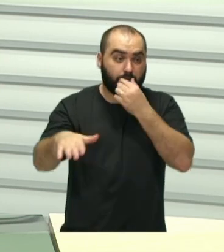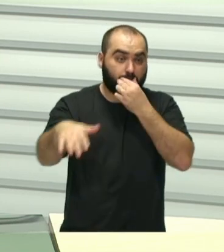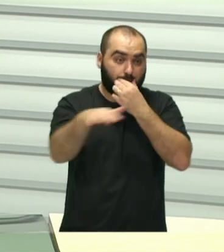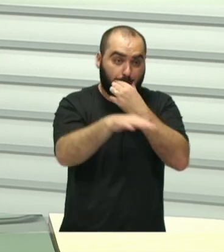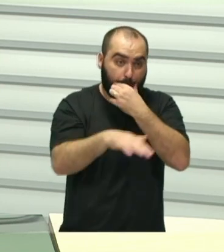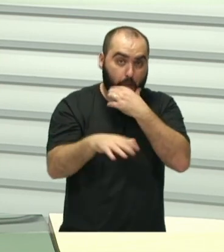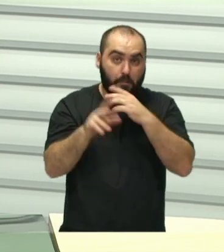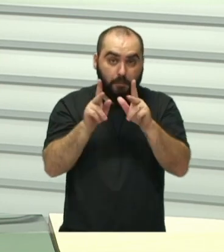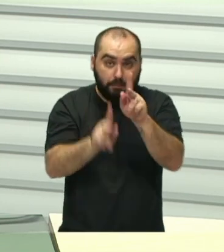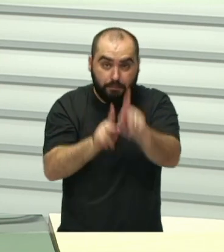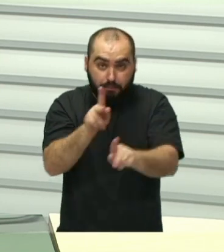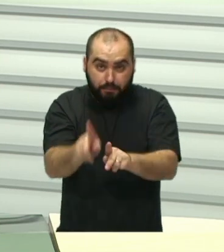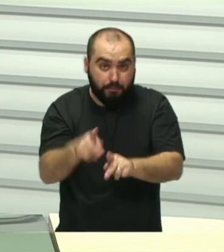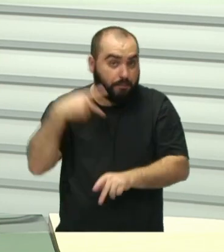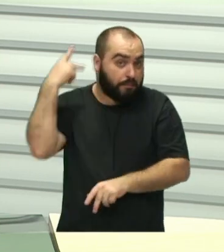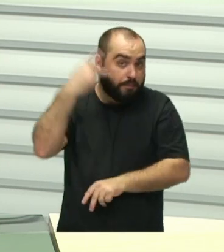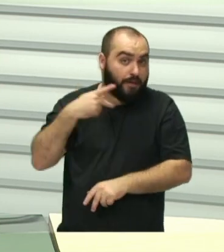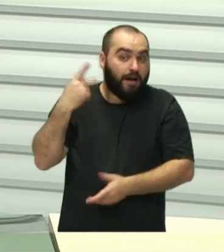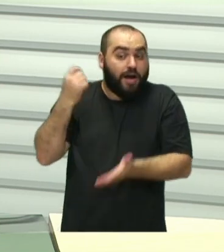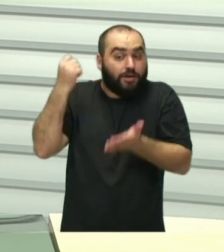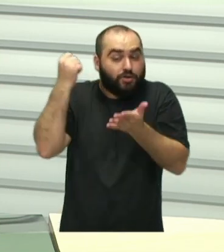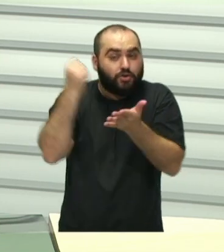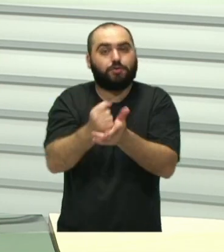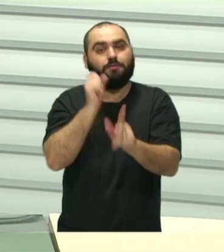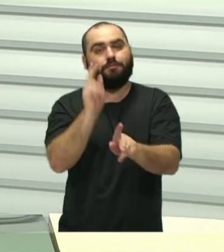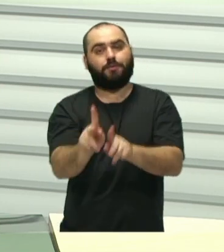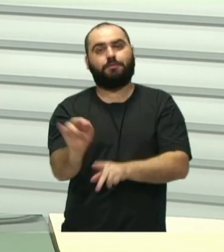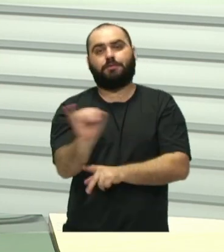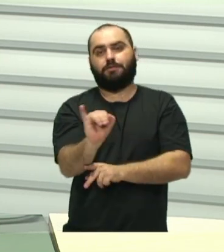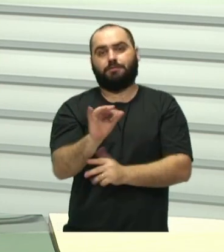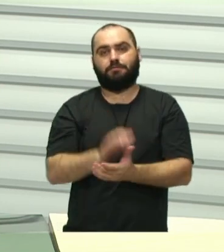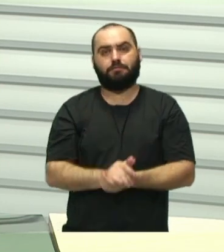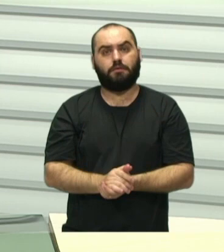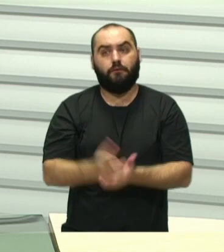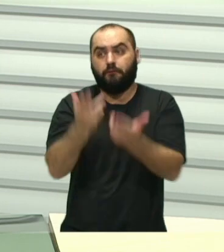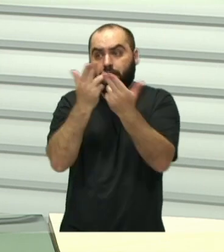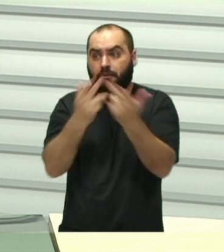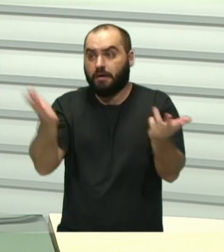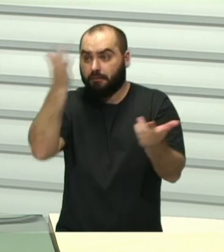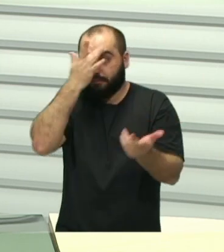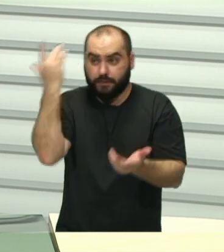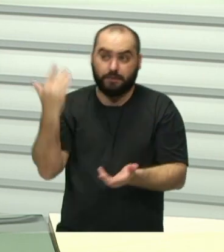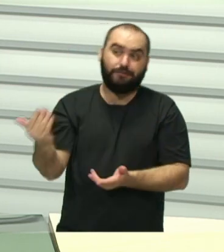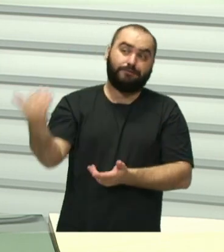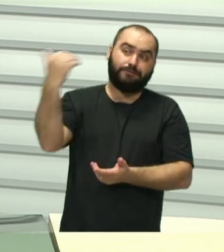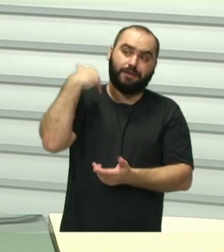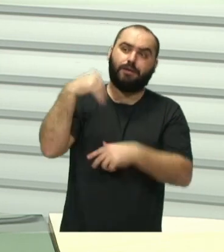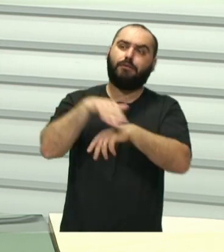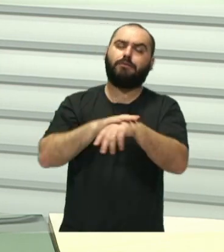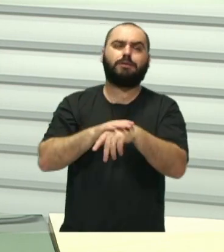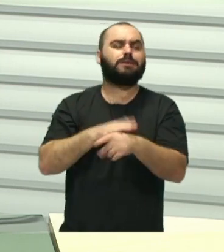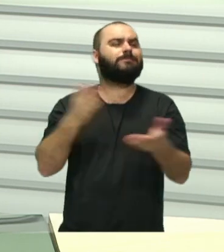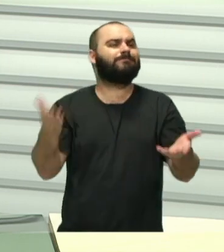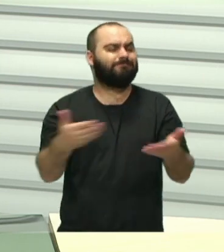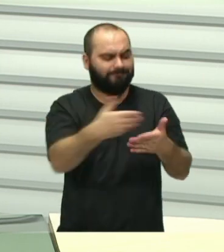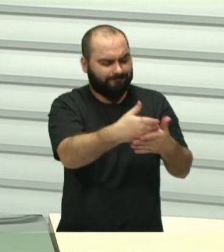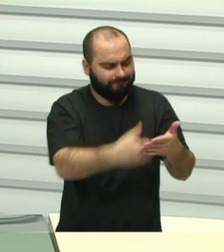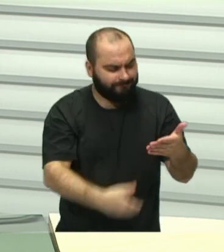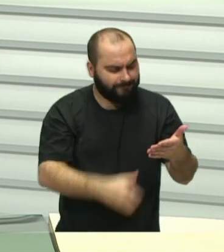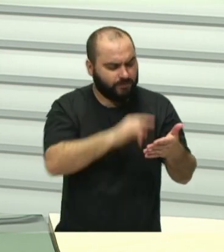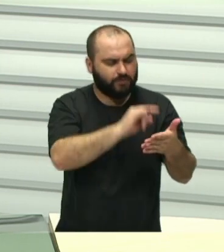Nossa as pessoas daqui Itajaí porque é muito relacionado com os vereadores muitas pessoas nos procuram olha como que eu consigo uma certidão